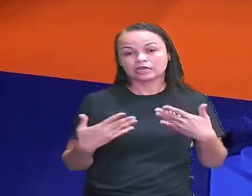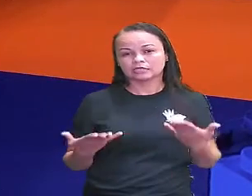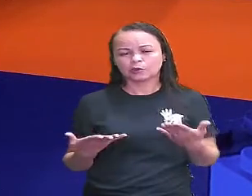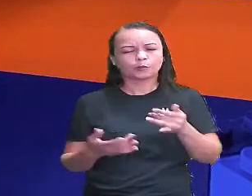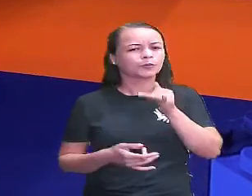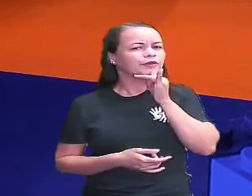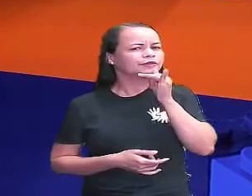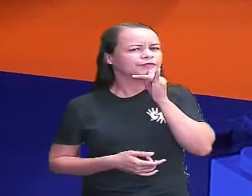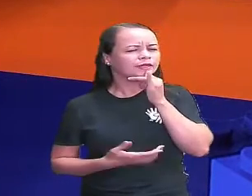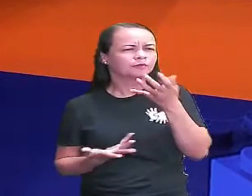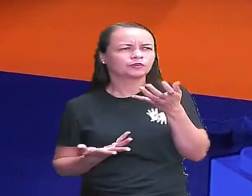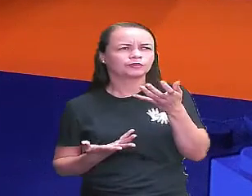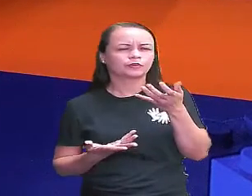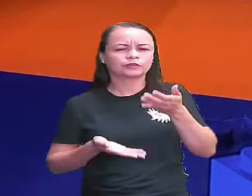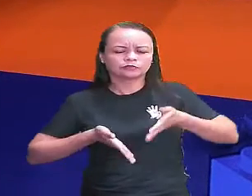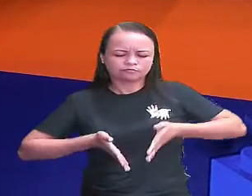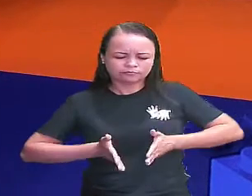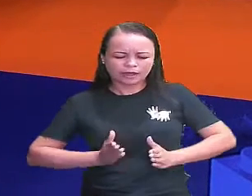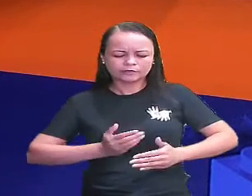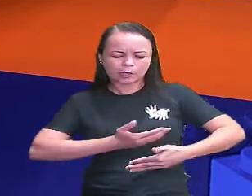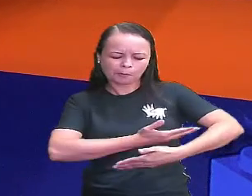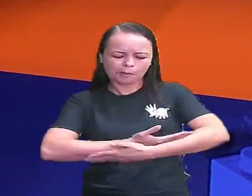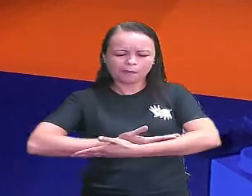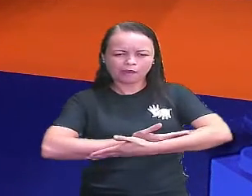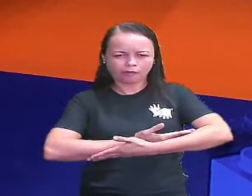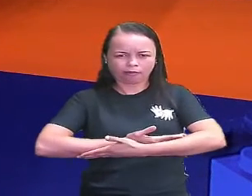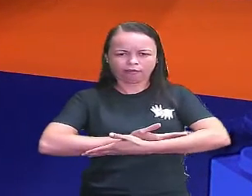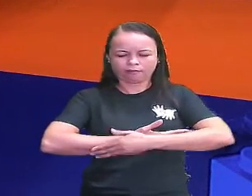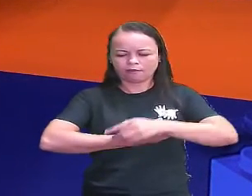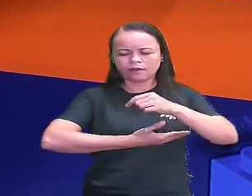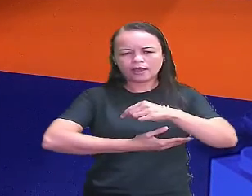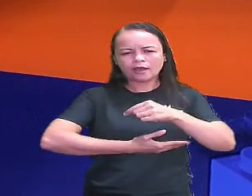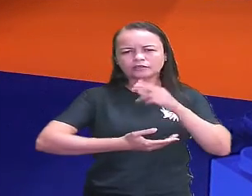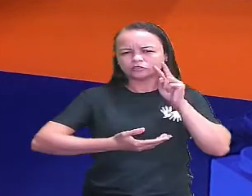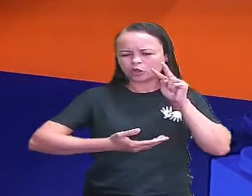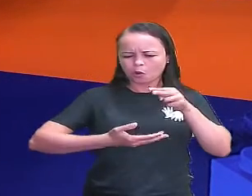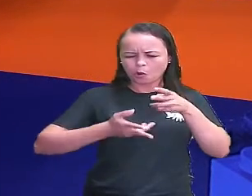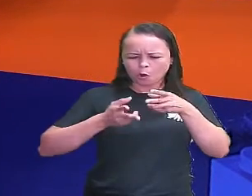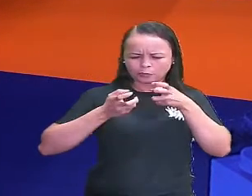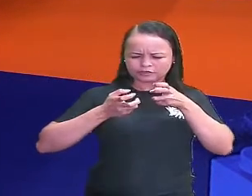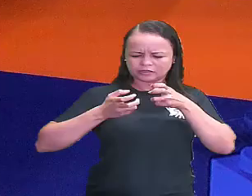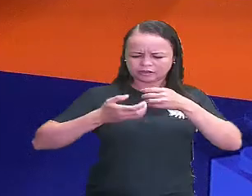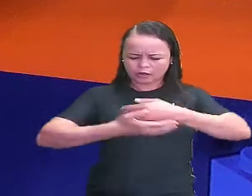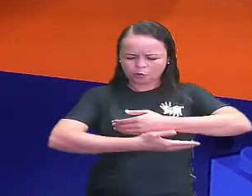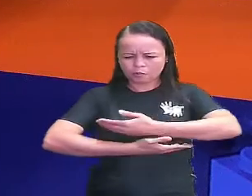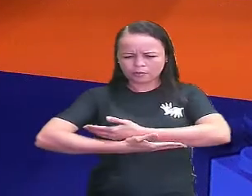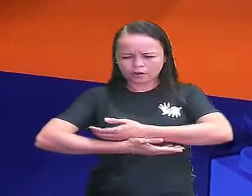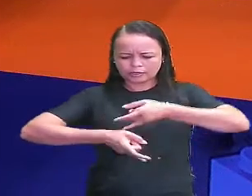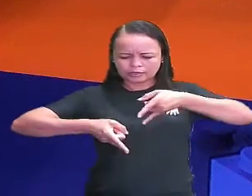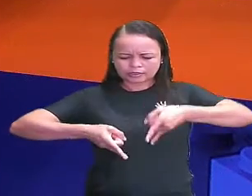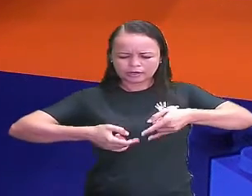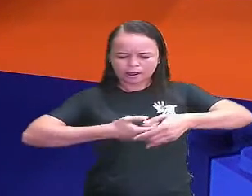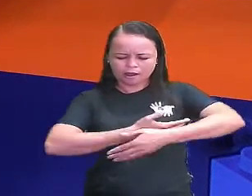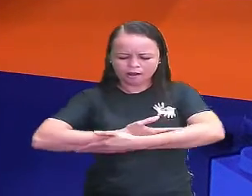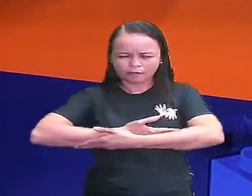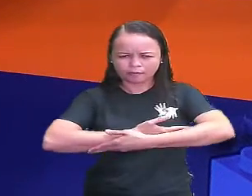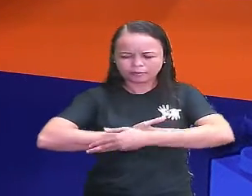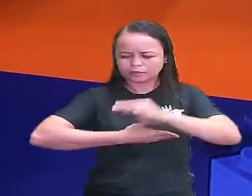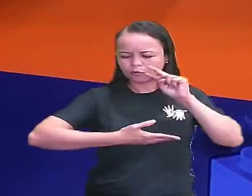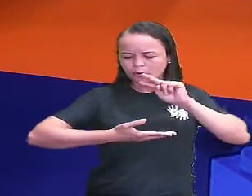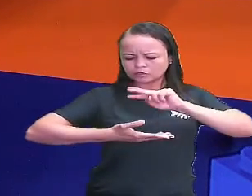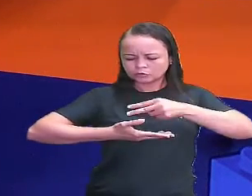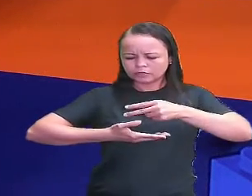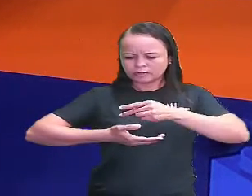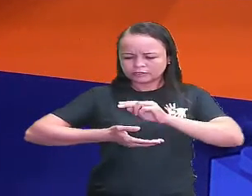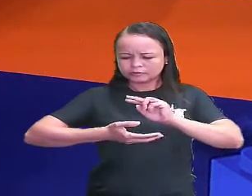quando a gente é recém-nascido, bebezinho, certo? Vocês já observaram um bebezinho dentro do berço que quando ele vai se mexer, ele